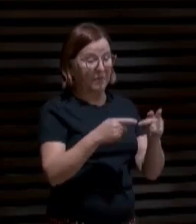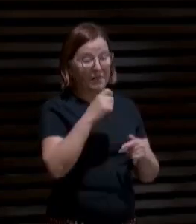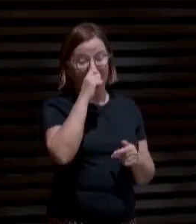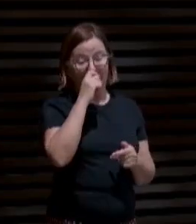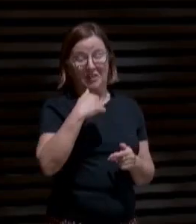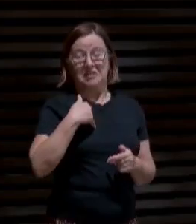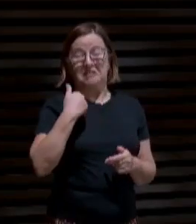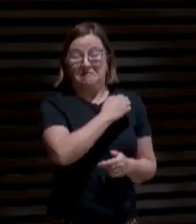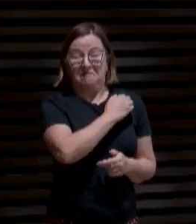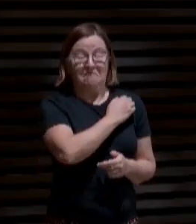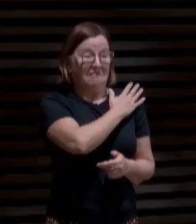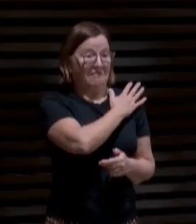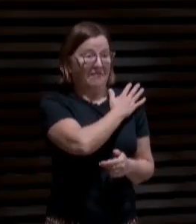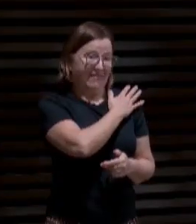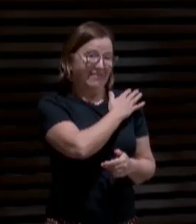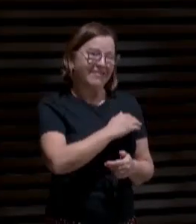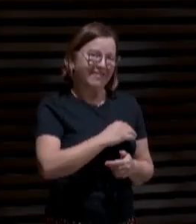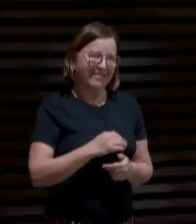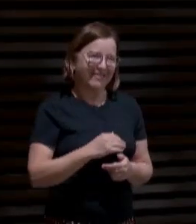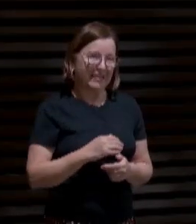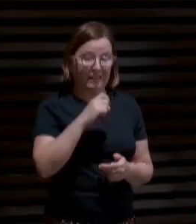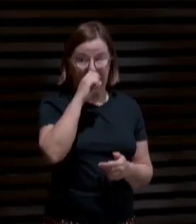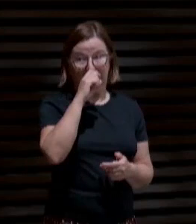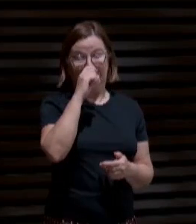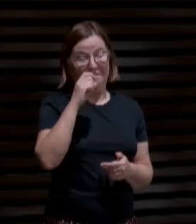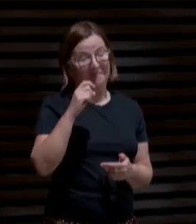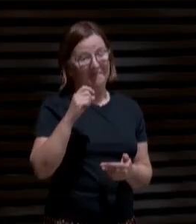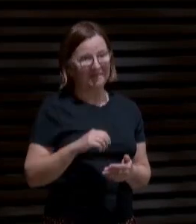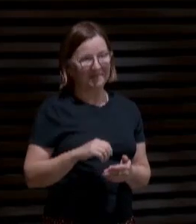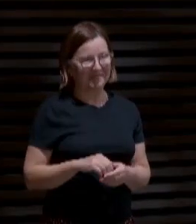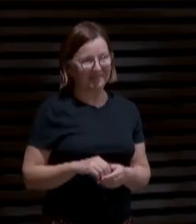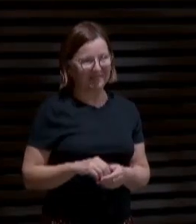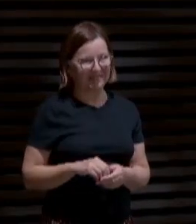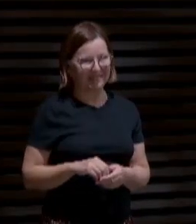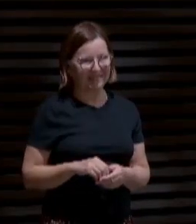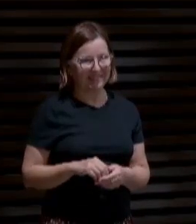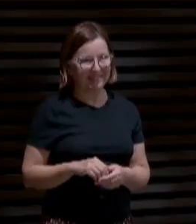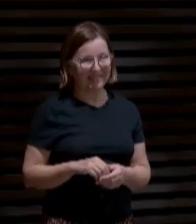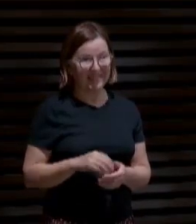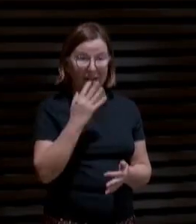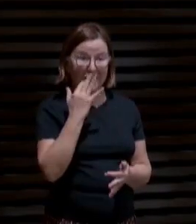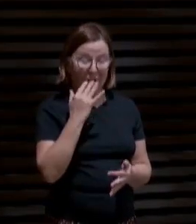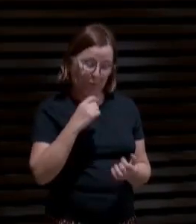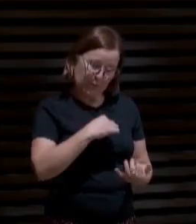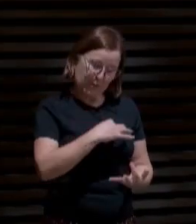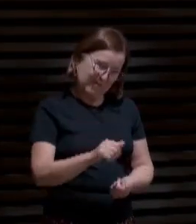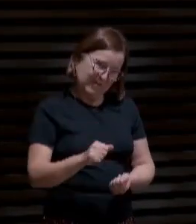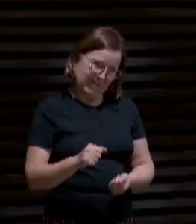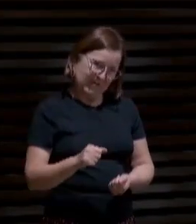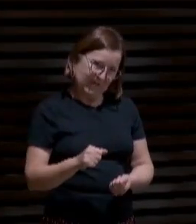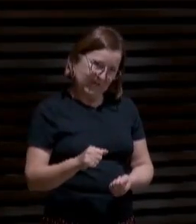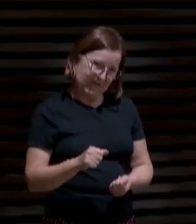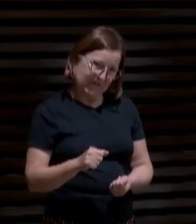os preconceituosos, os arrogantes. A cor do mundo, portanto, depende